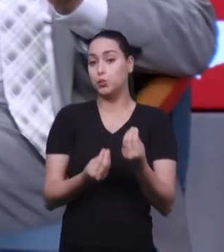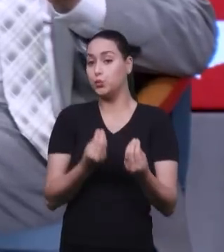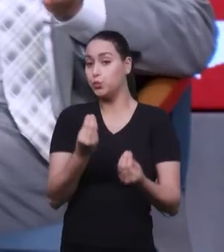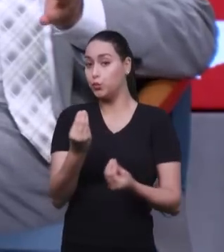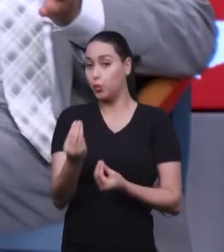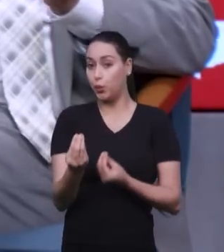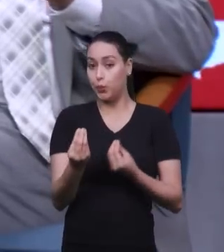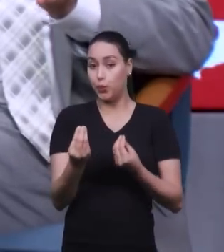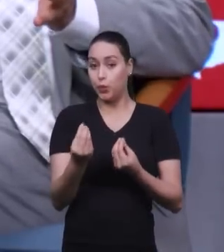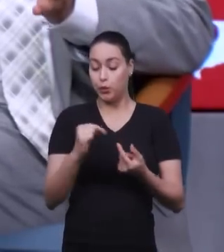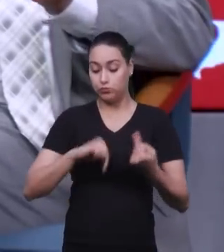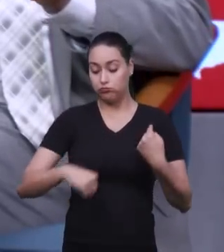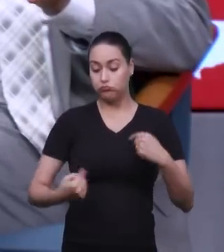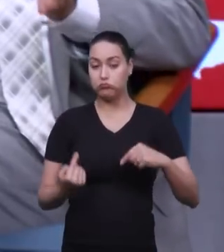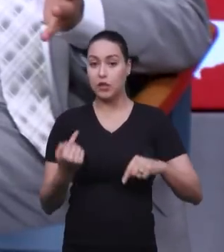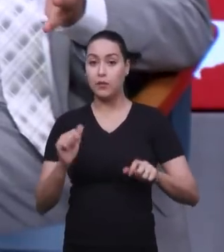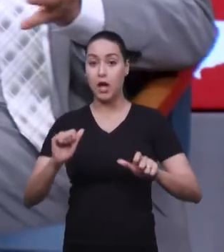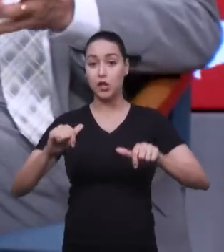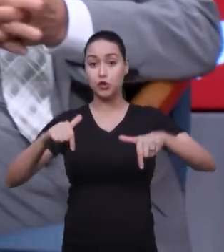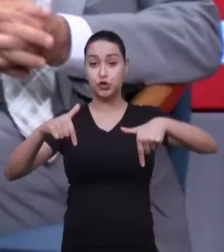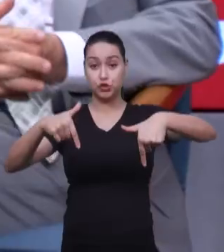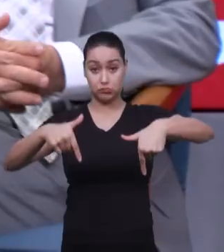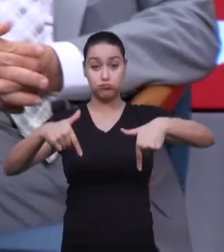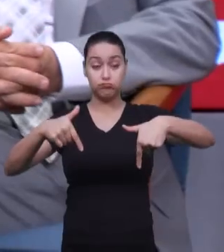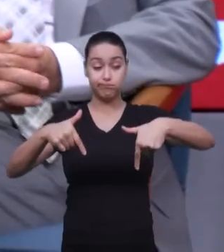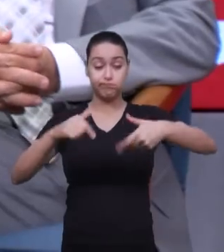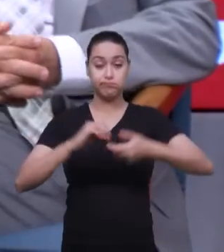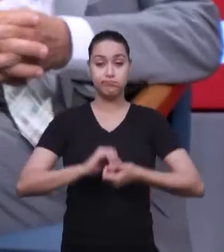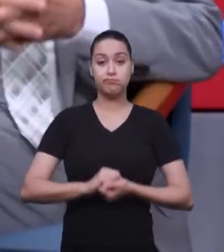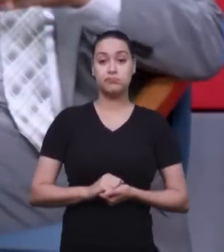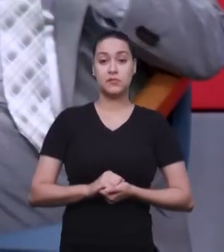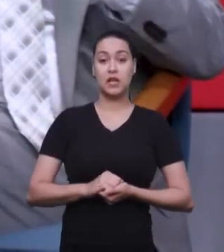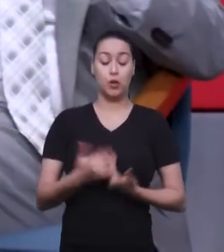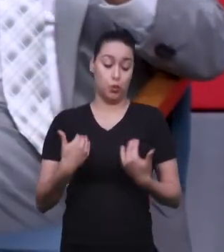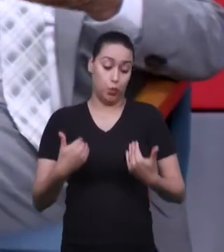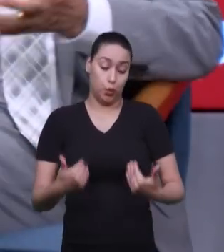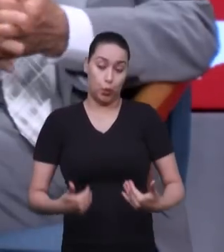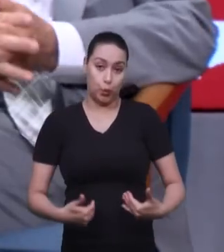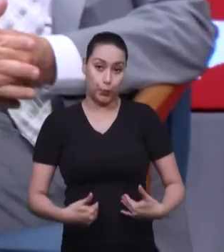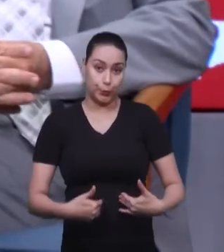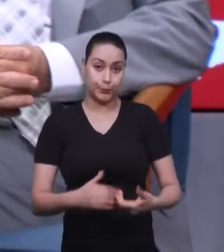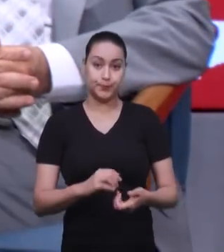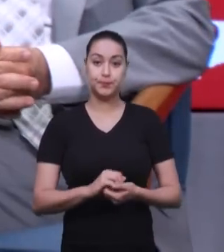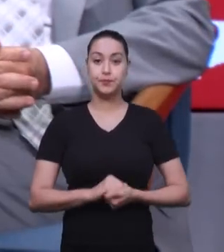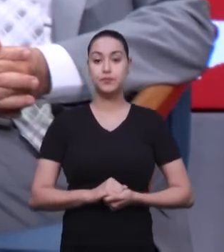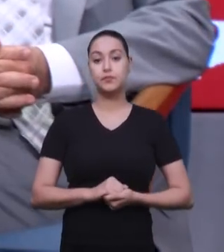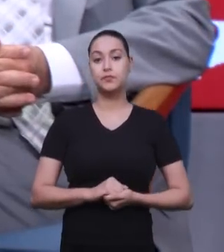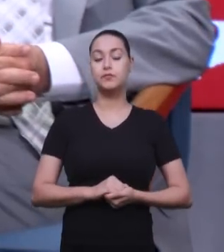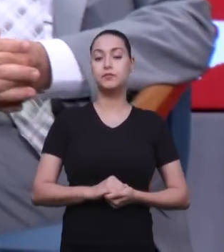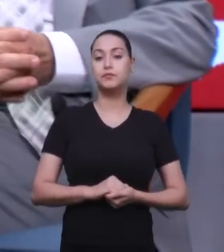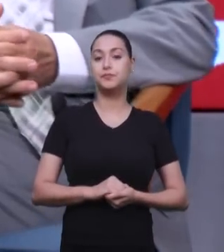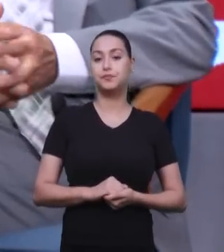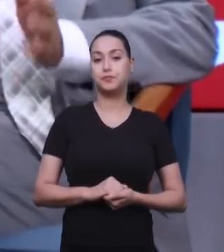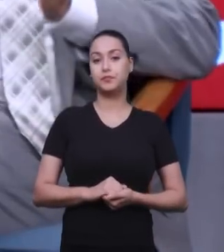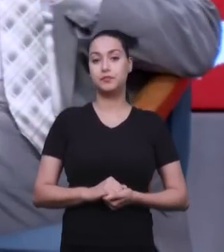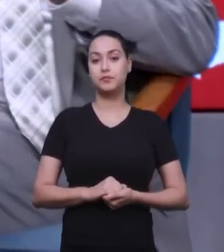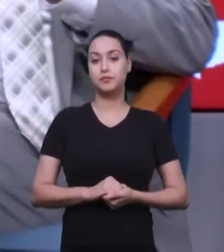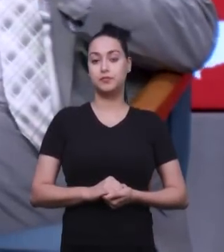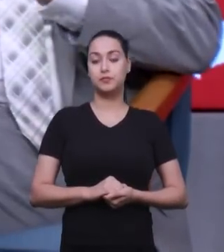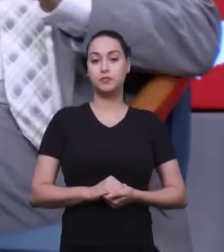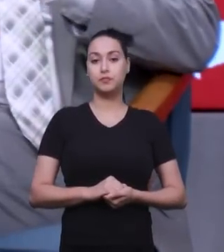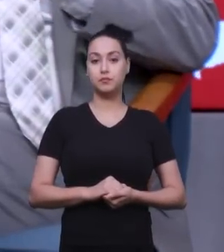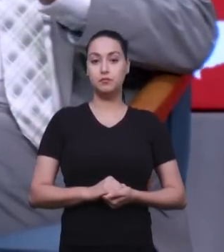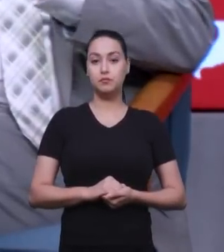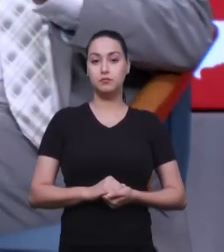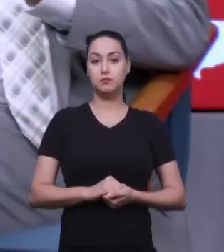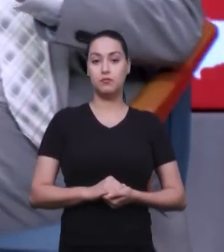como ela estaria funcionando como isso que nós estamos falando de corpo.